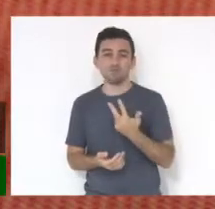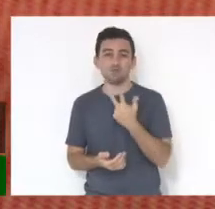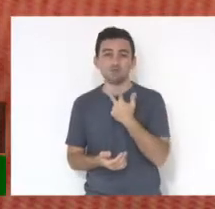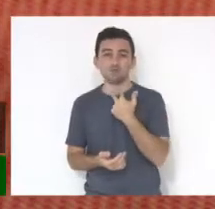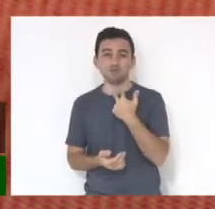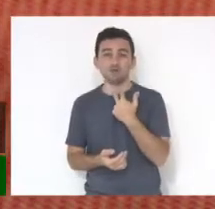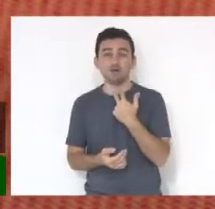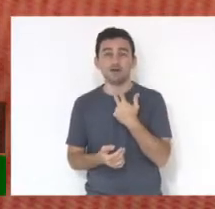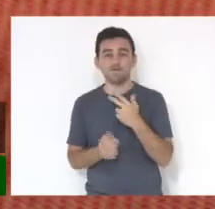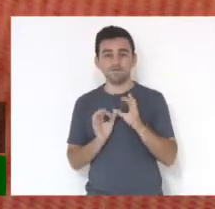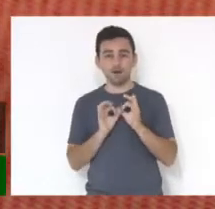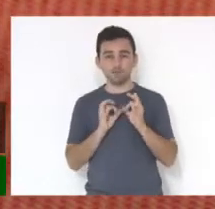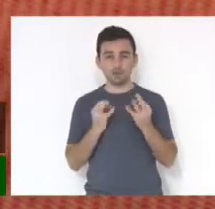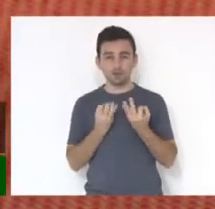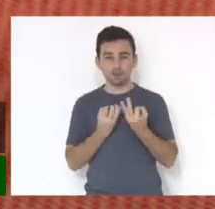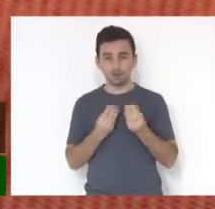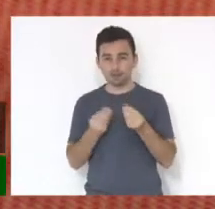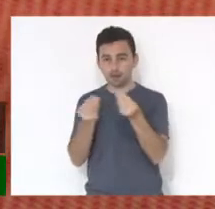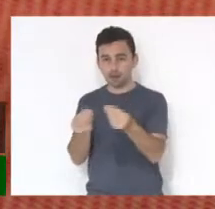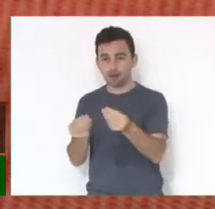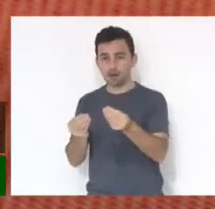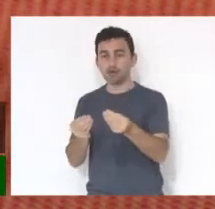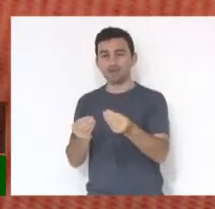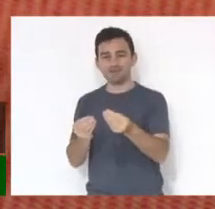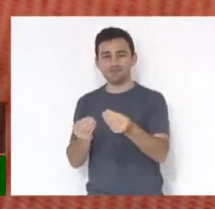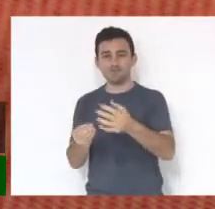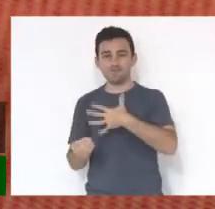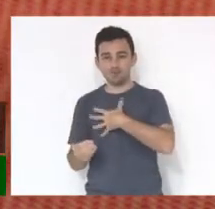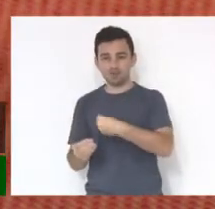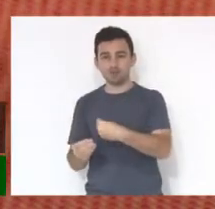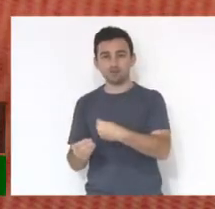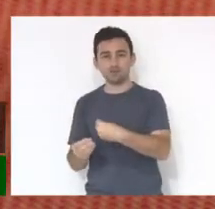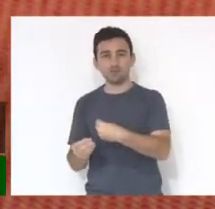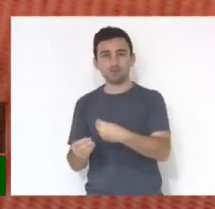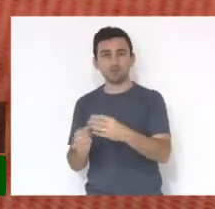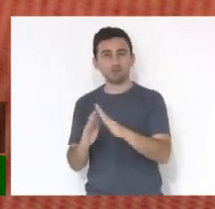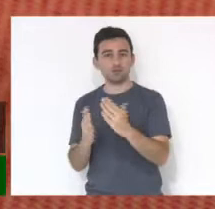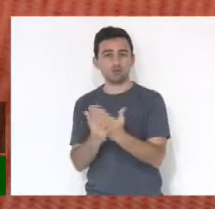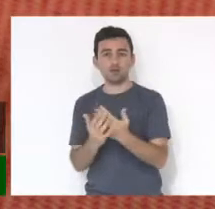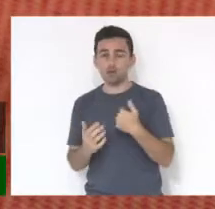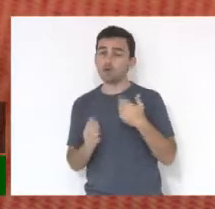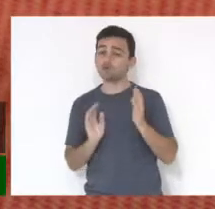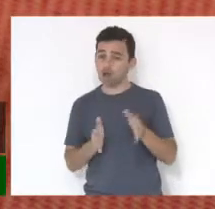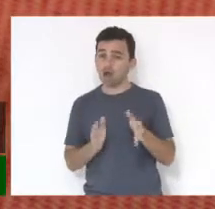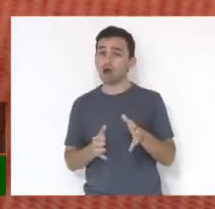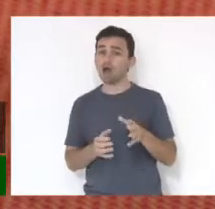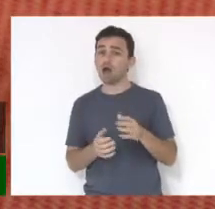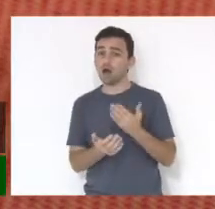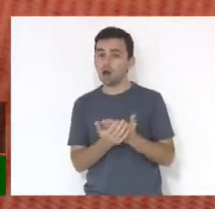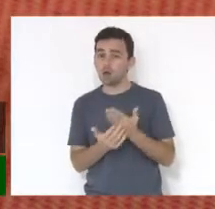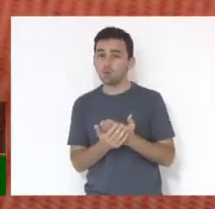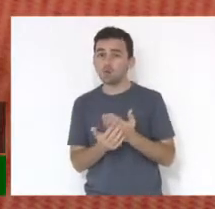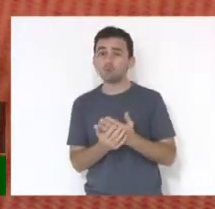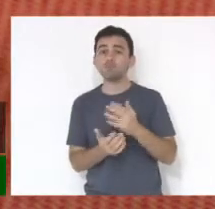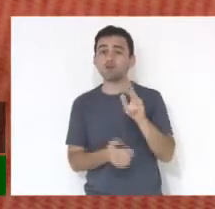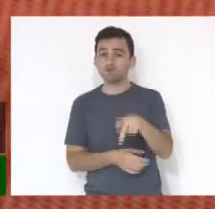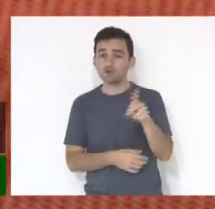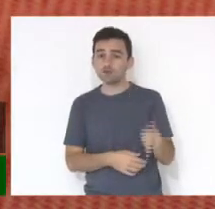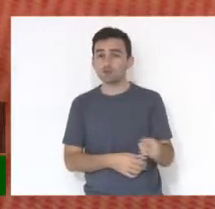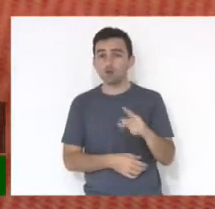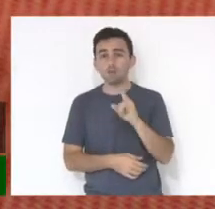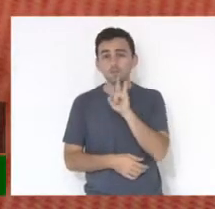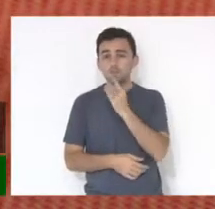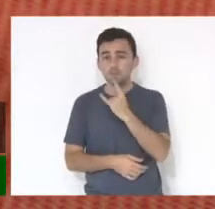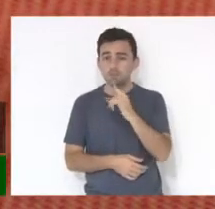pai entregue numa escola um filho. Já tive aulas, tá, no ensino superior com um professor que chegou alcoolizado na sala de aula. Tá,